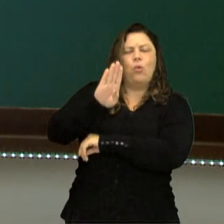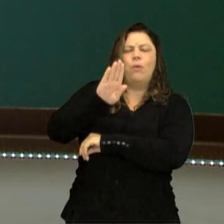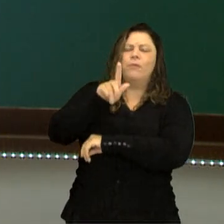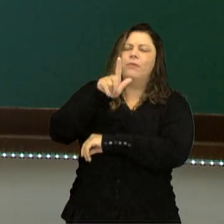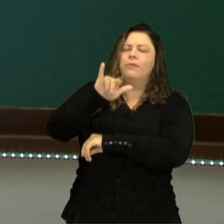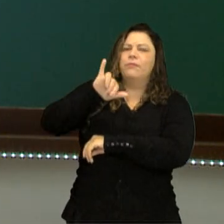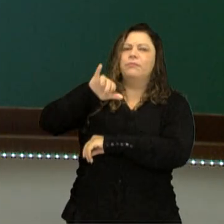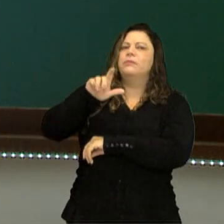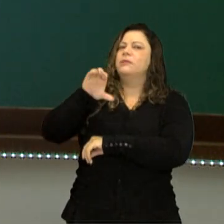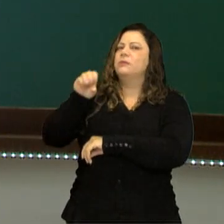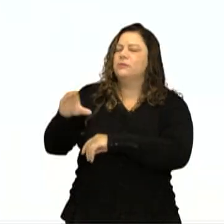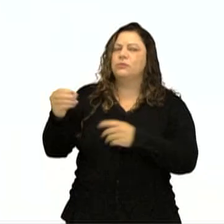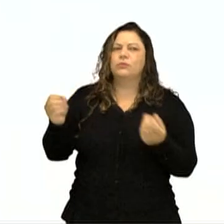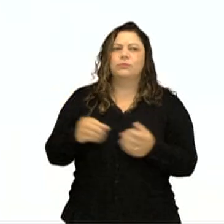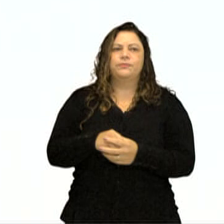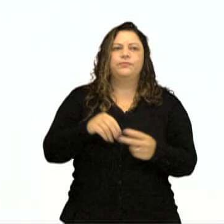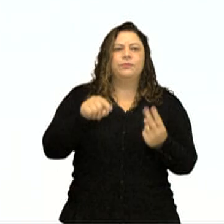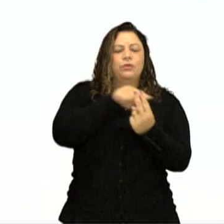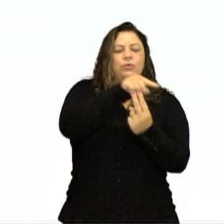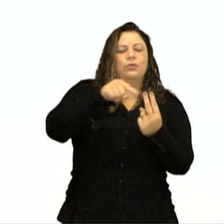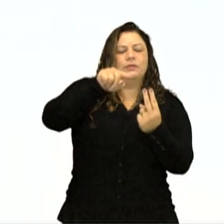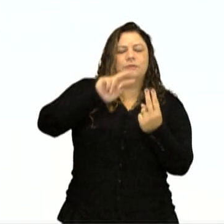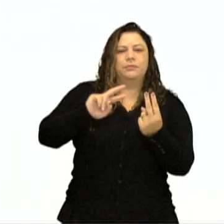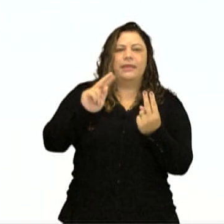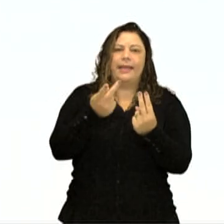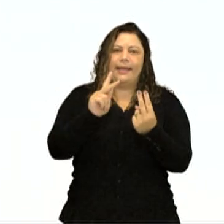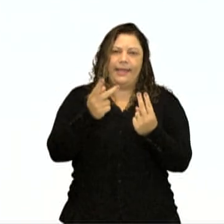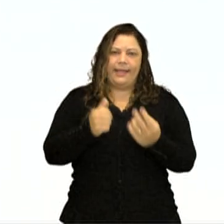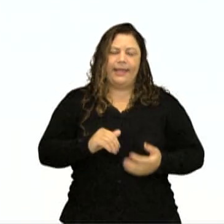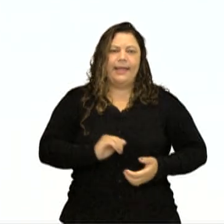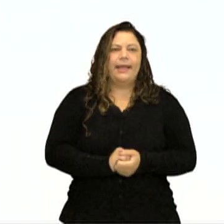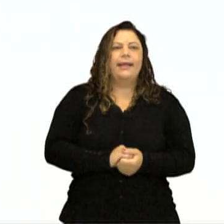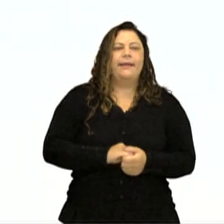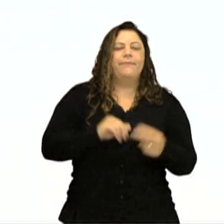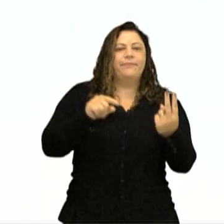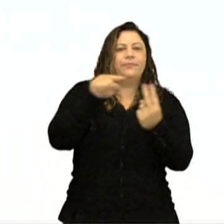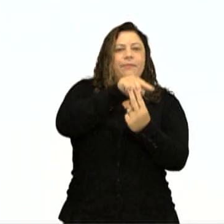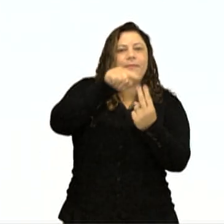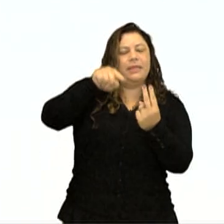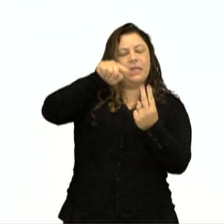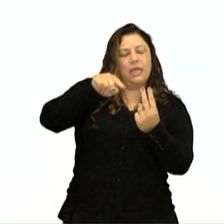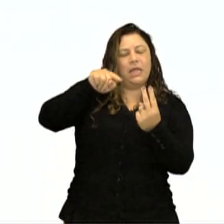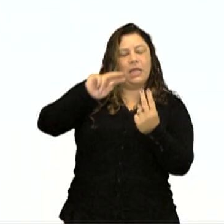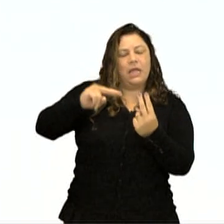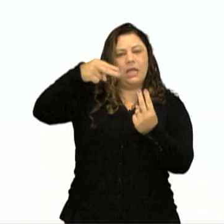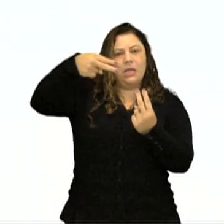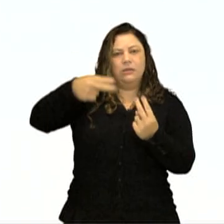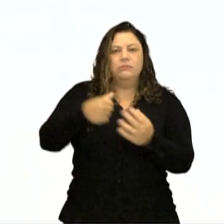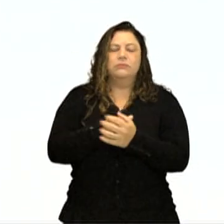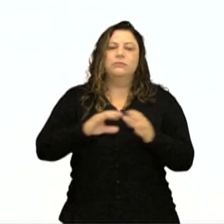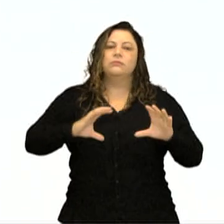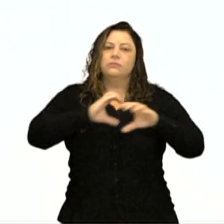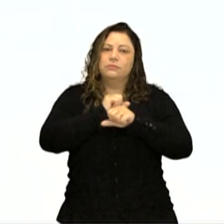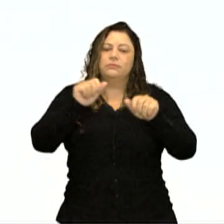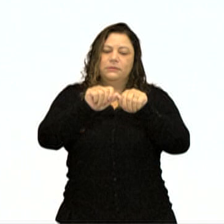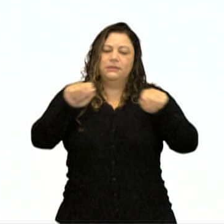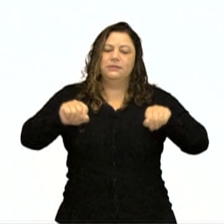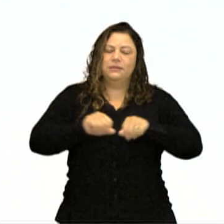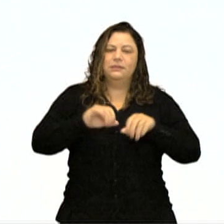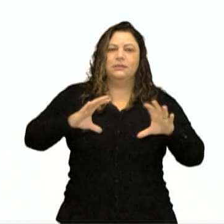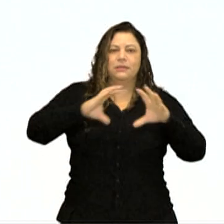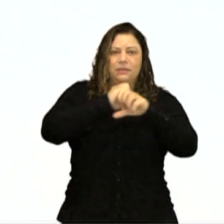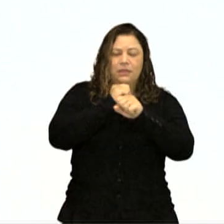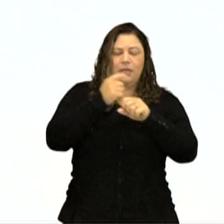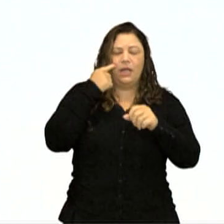vale 2πrh, a área da base πr ao quadrado, portanto, a área total vai ser a área